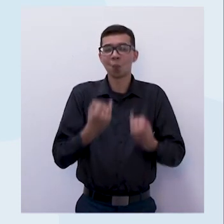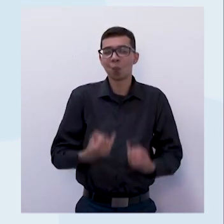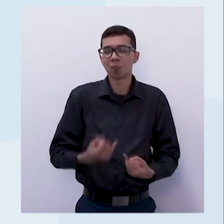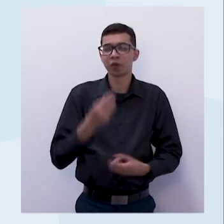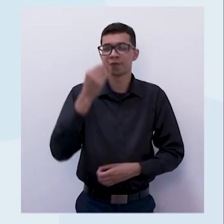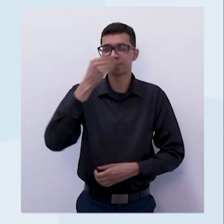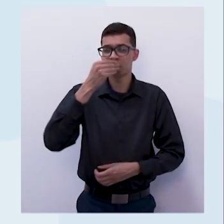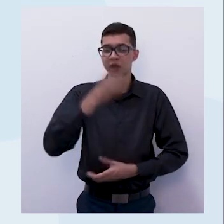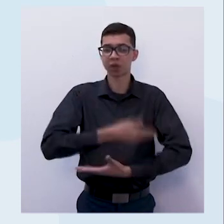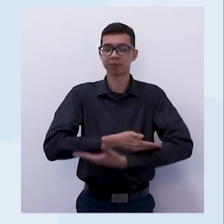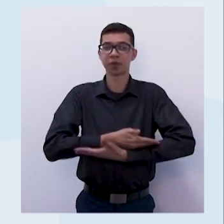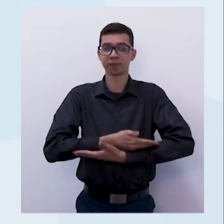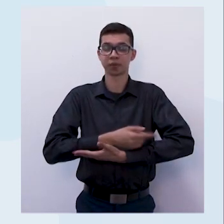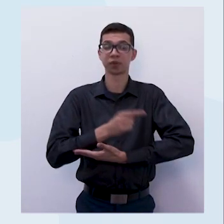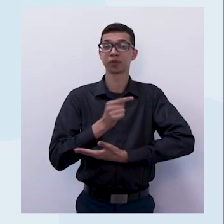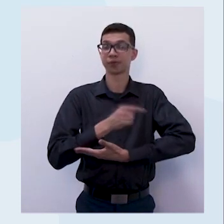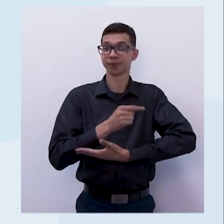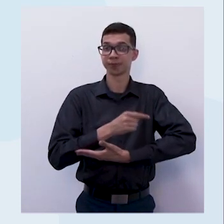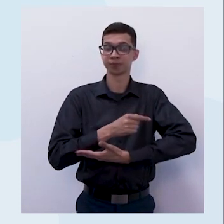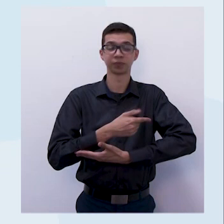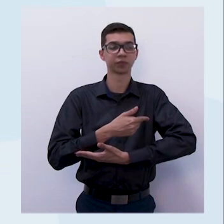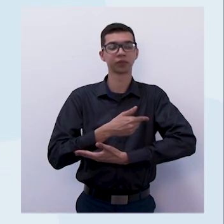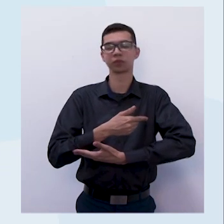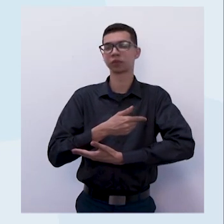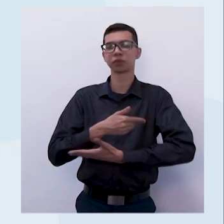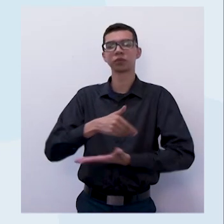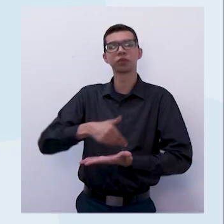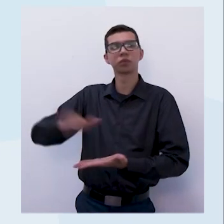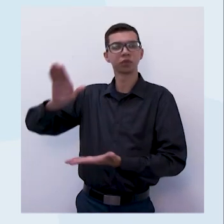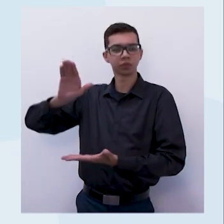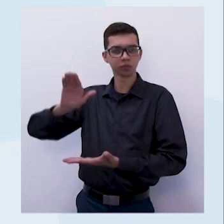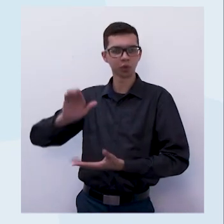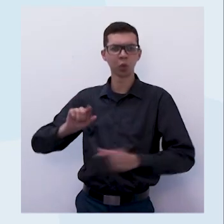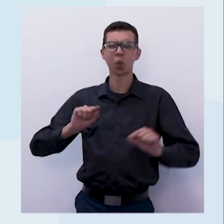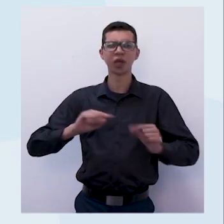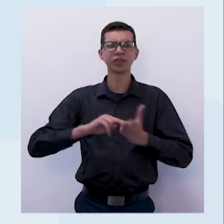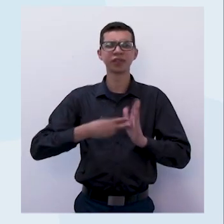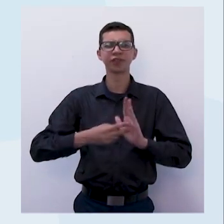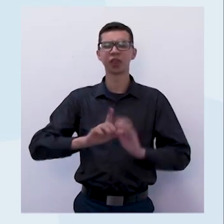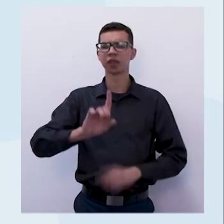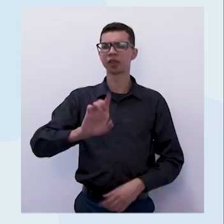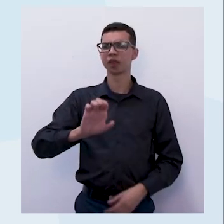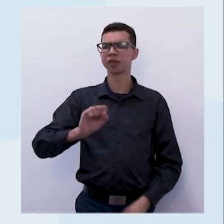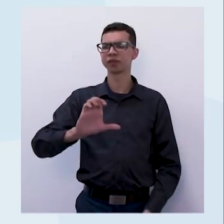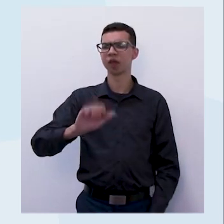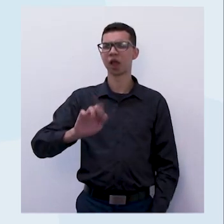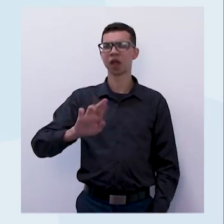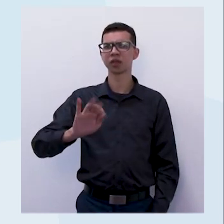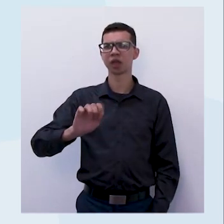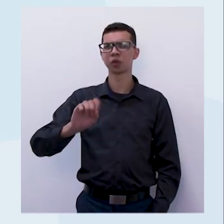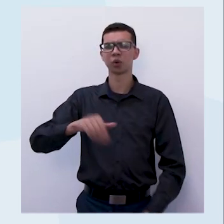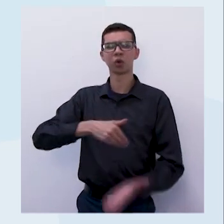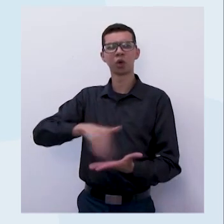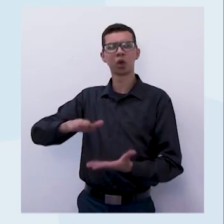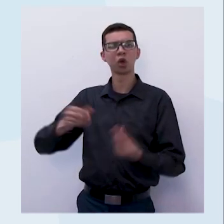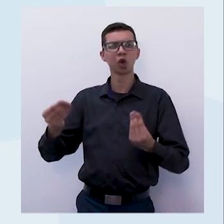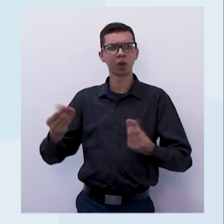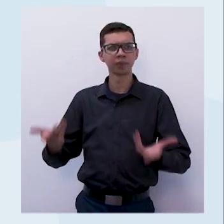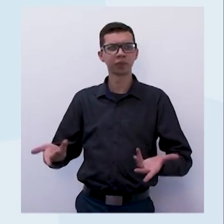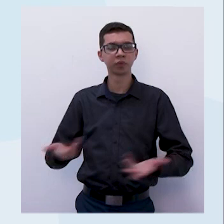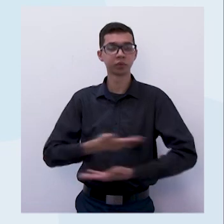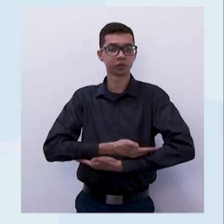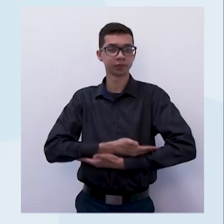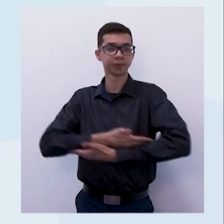esse bebê era descartado. Professor, o que você quer dizer com descartado? Ele era lançado à morte, ou